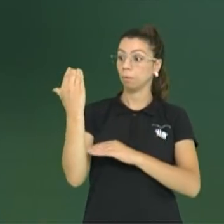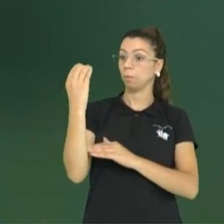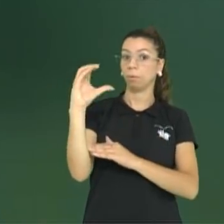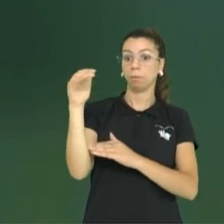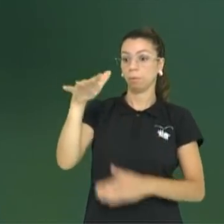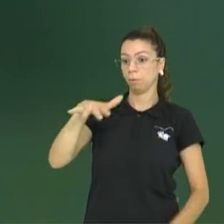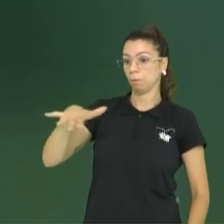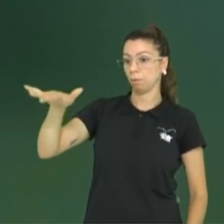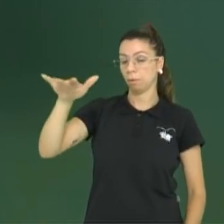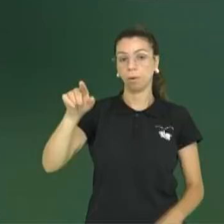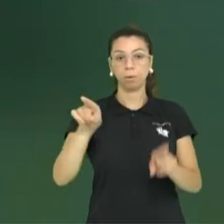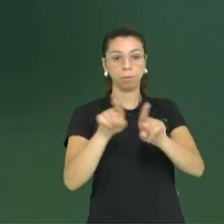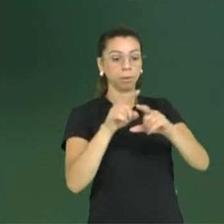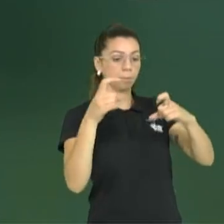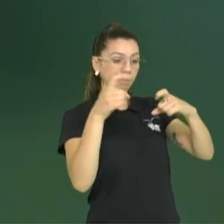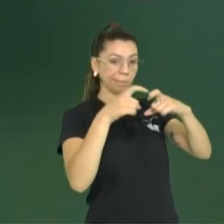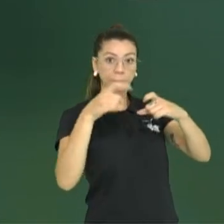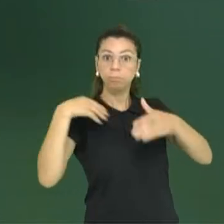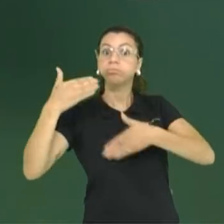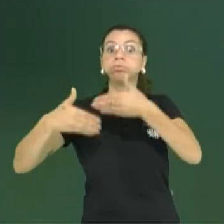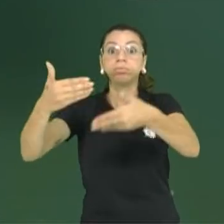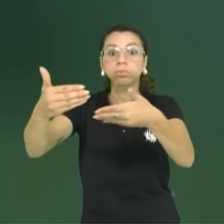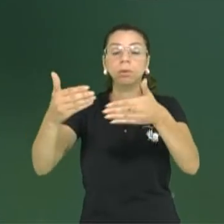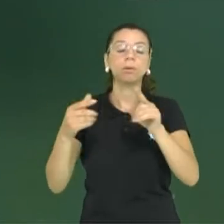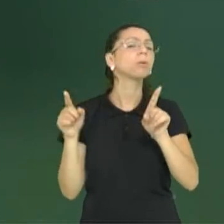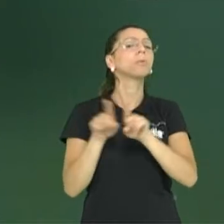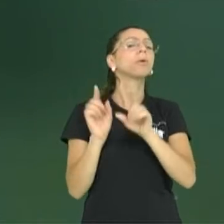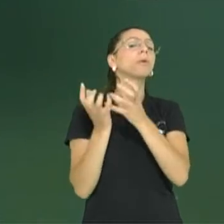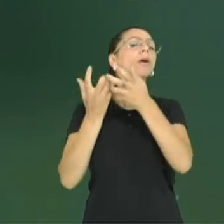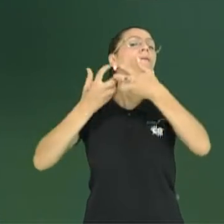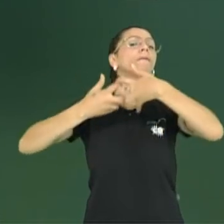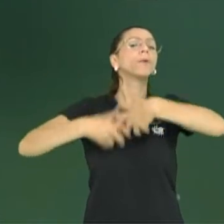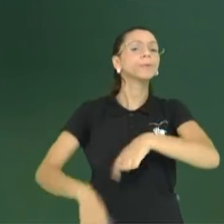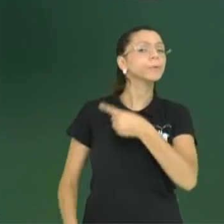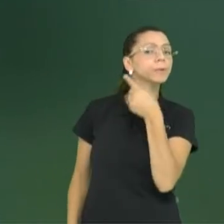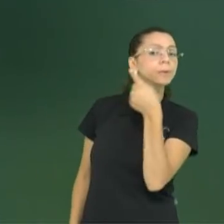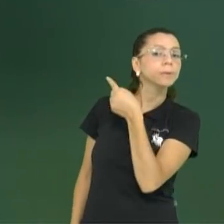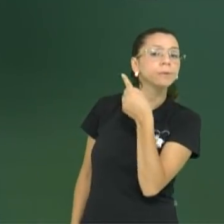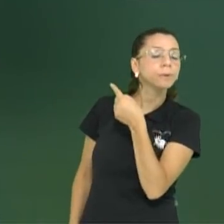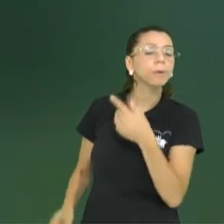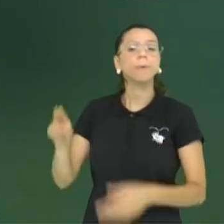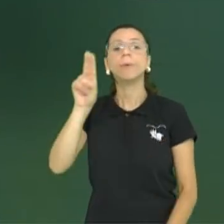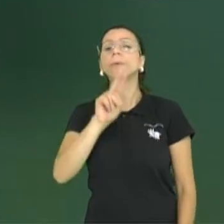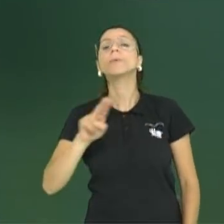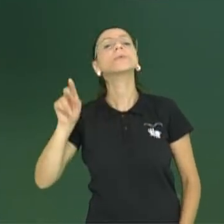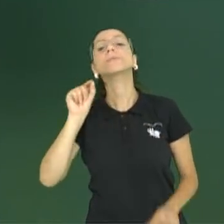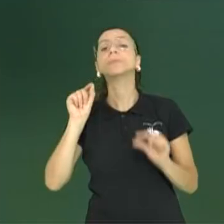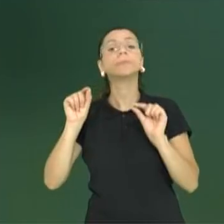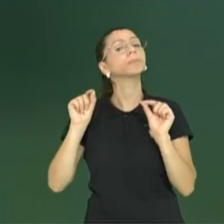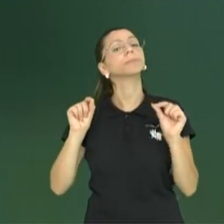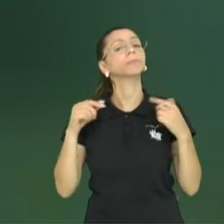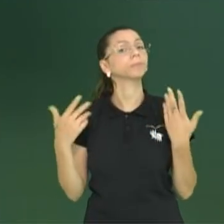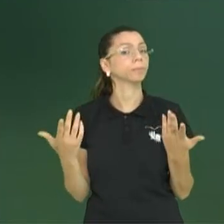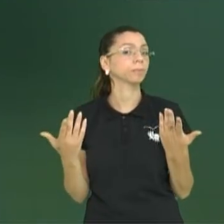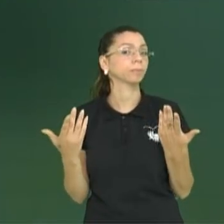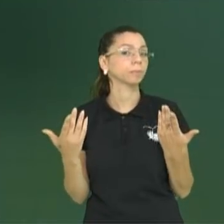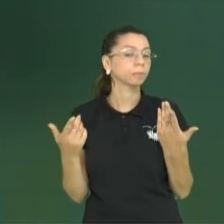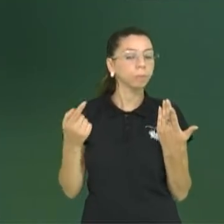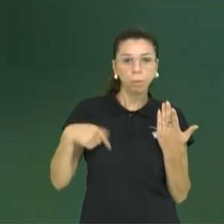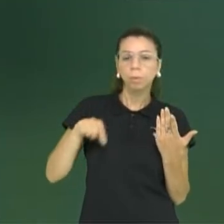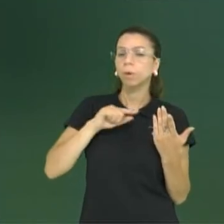medicina. Qual é a função do microscópio? Né? Nós utilizamos ele no dia a dia para quê? O que